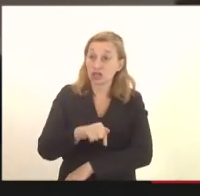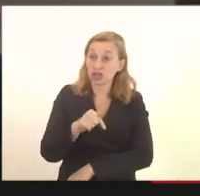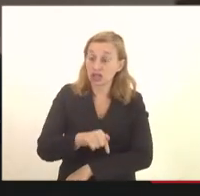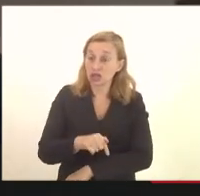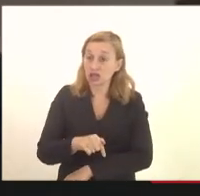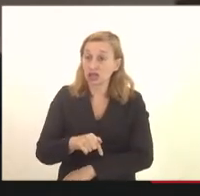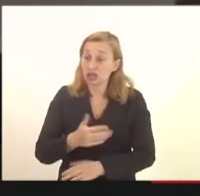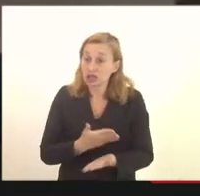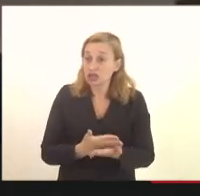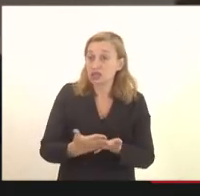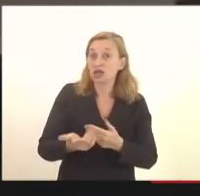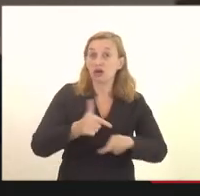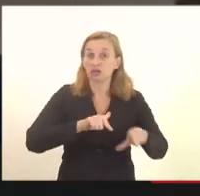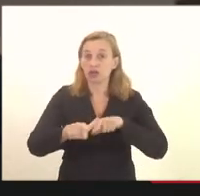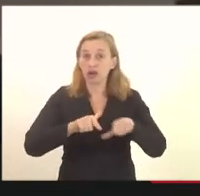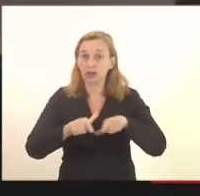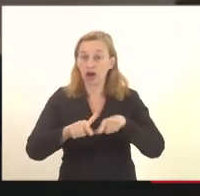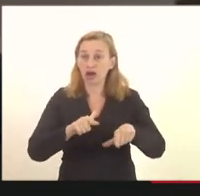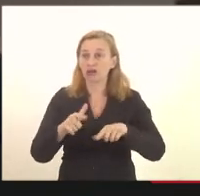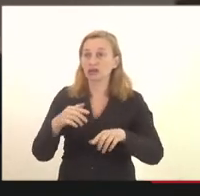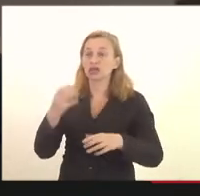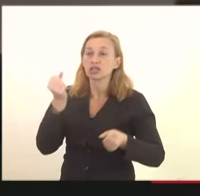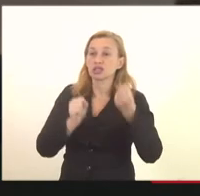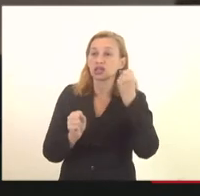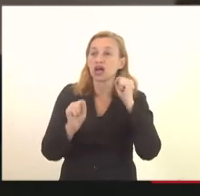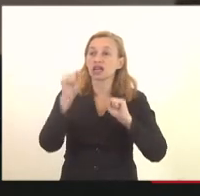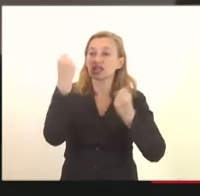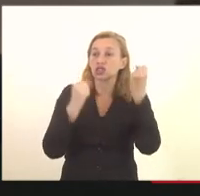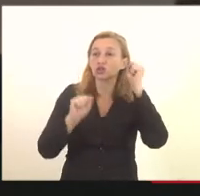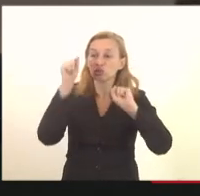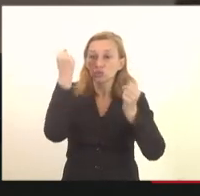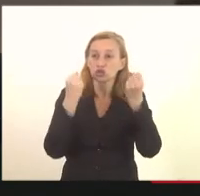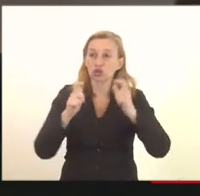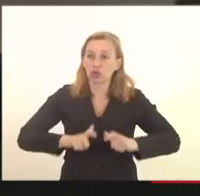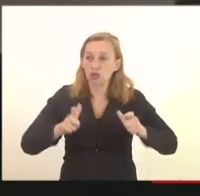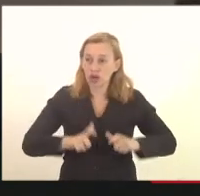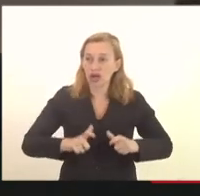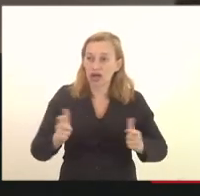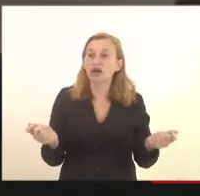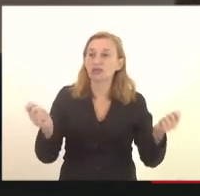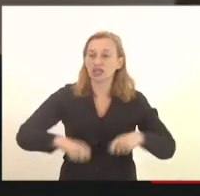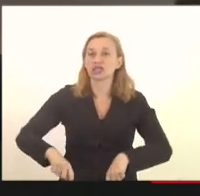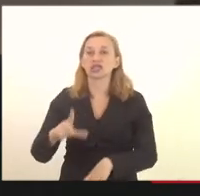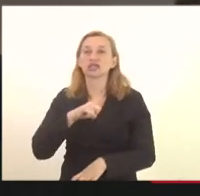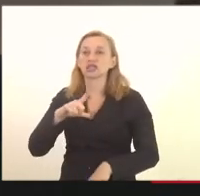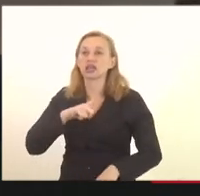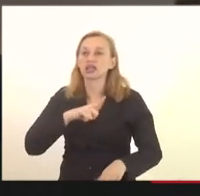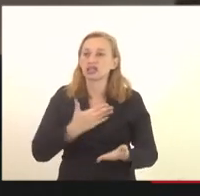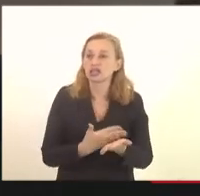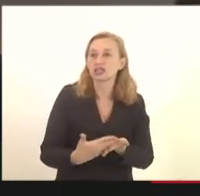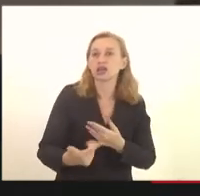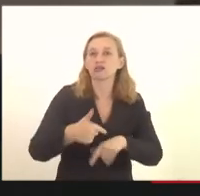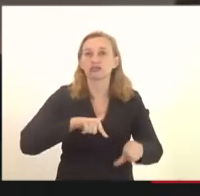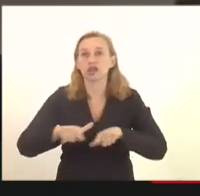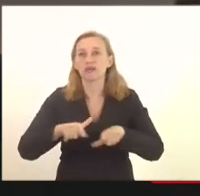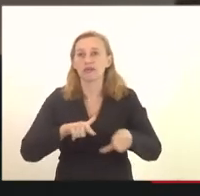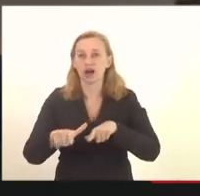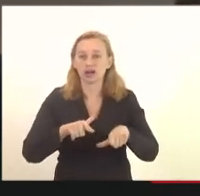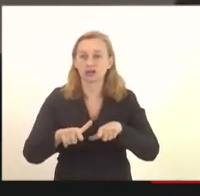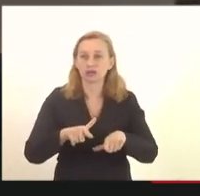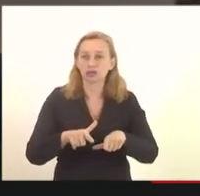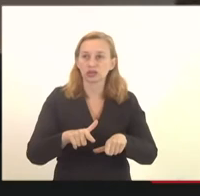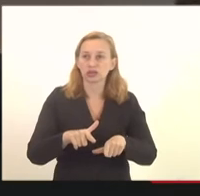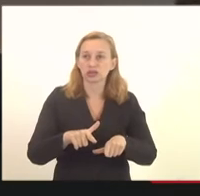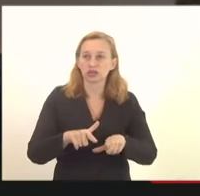estrutura e as indústrias locais têm capacidade de atender a demanda, pelo menos nessa fase inicial, para a